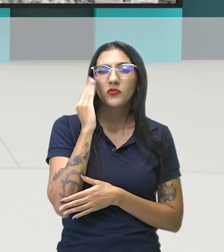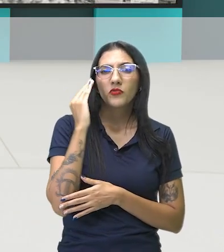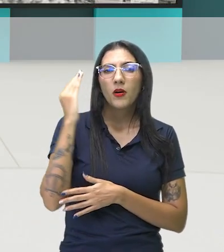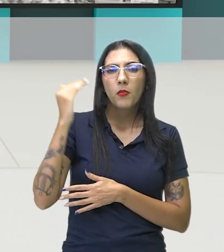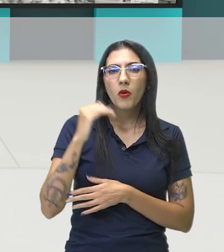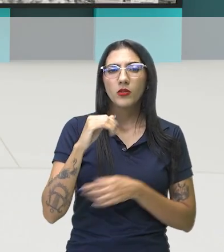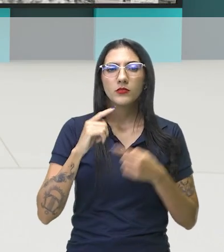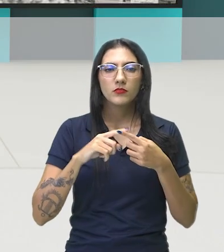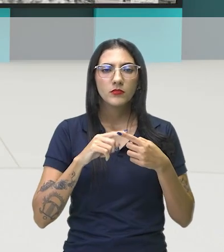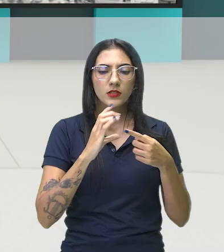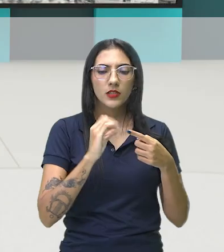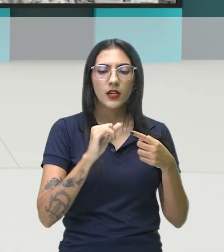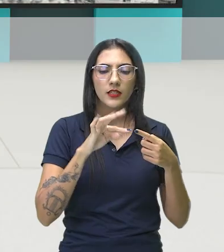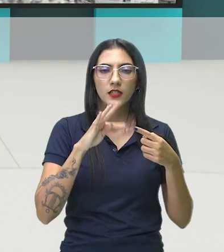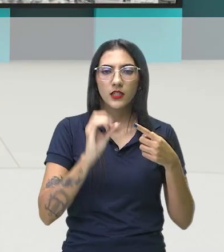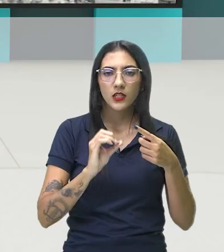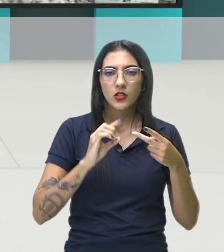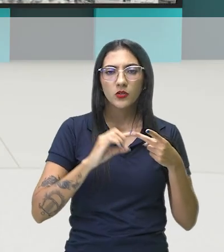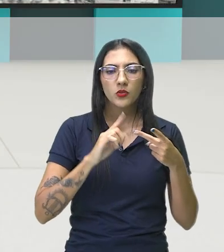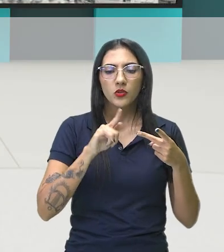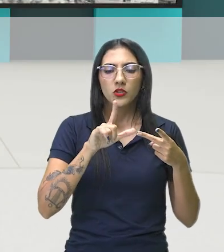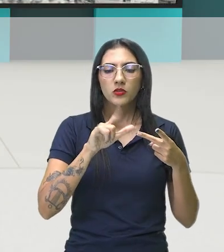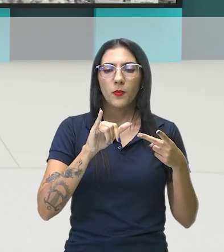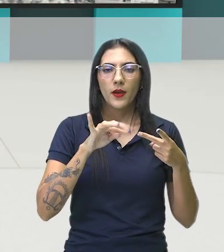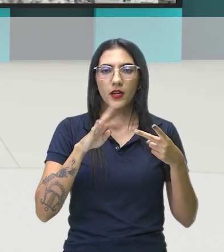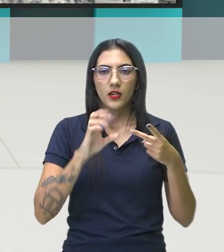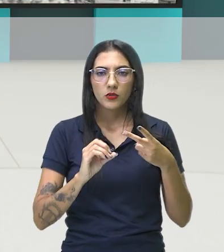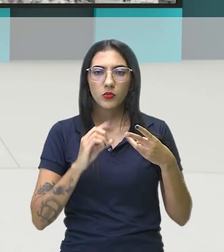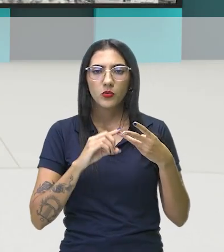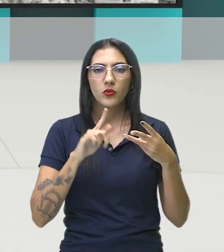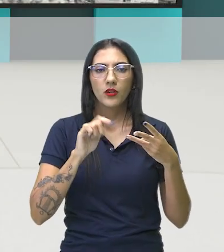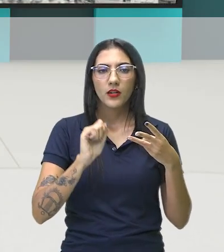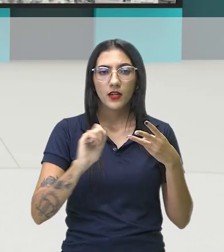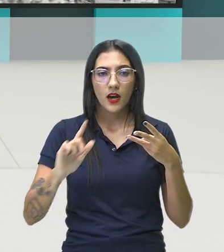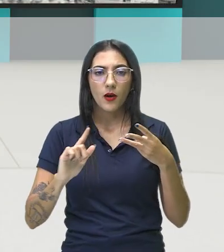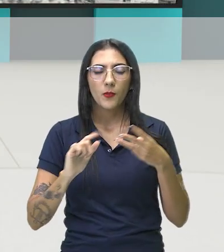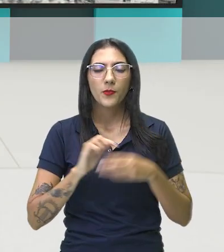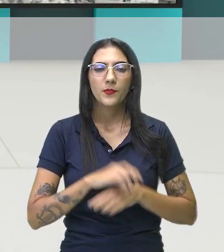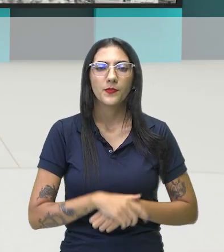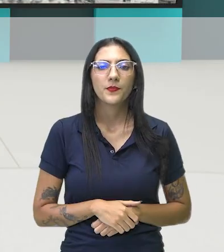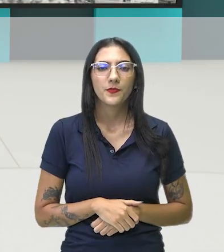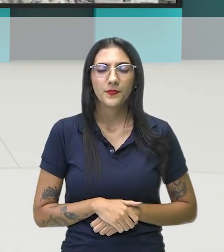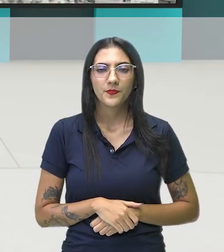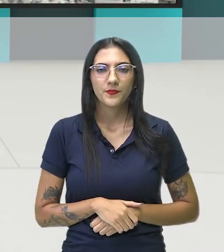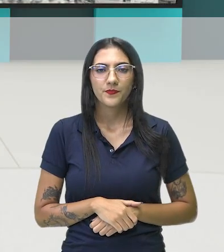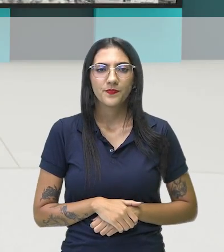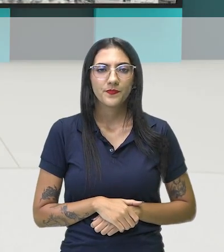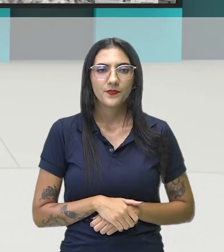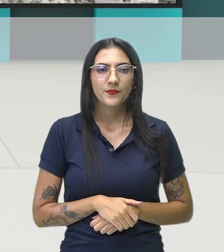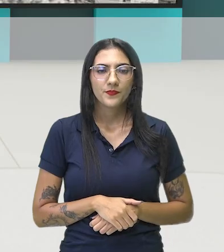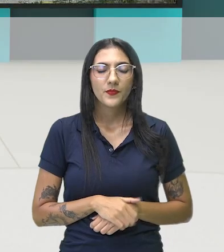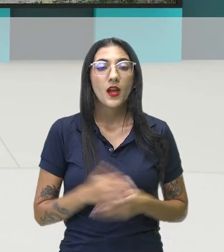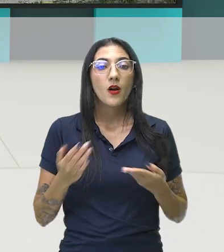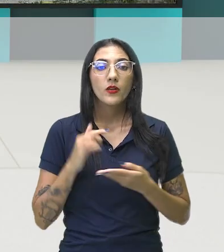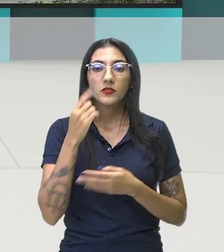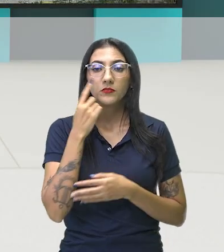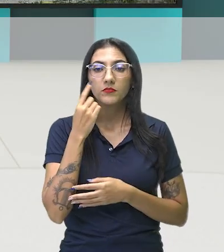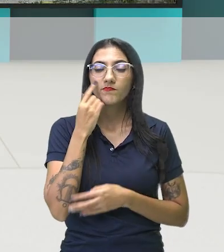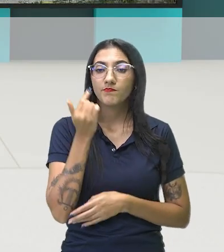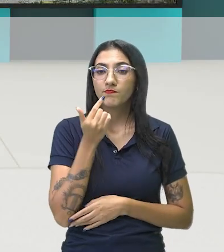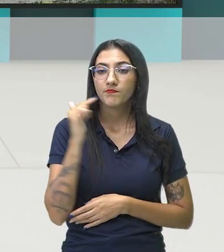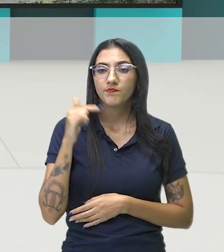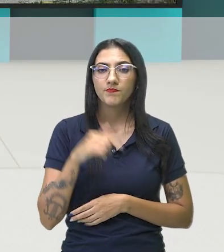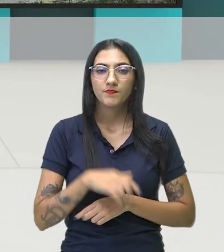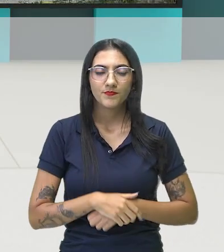Veloso, Gilberto Gil, Gal Costa, Os Mutantes e Tom. Vamos falar agora sobre uma outra arte, que é a arte